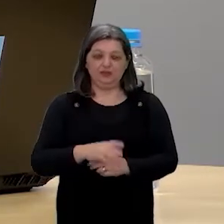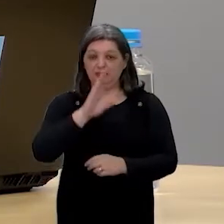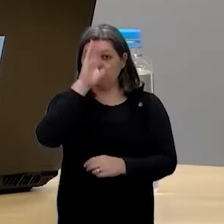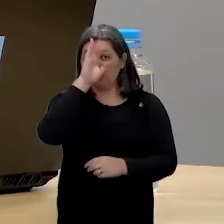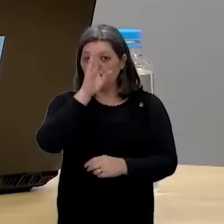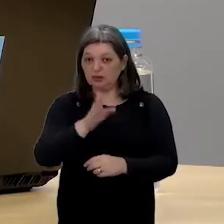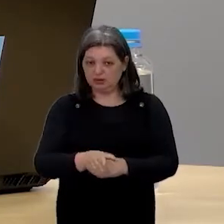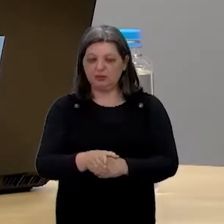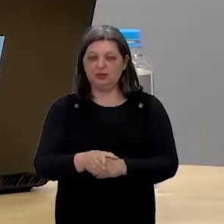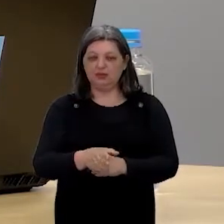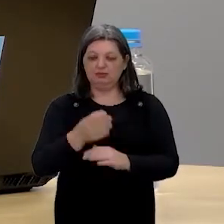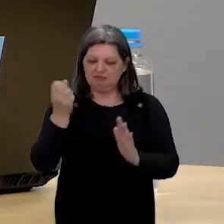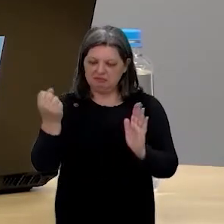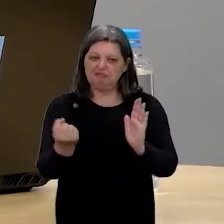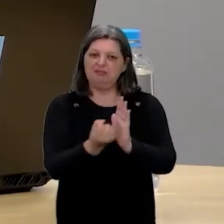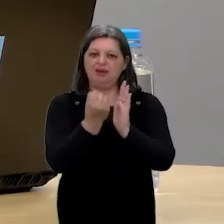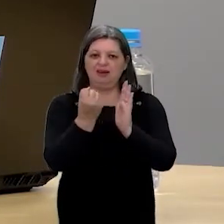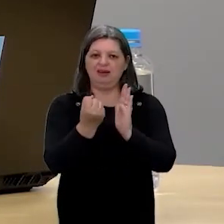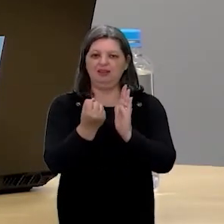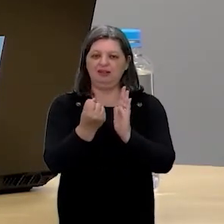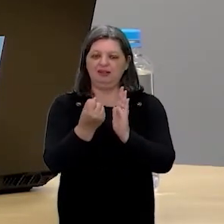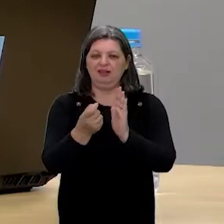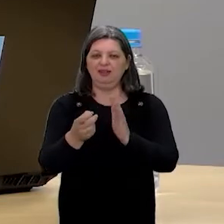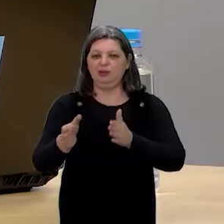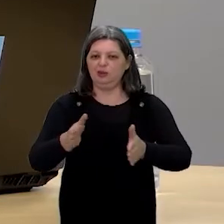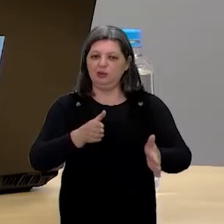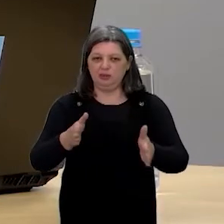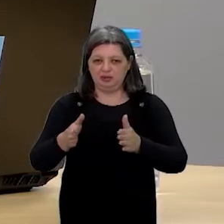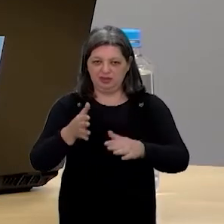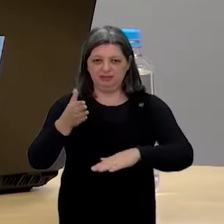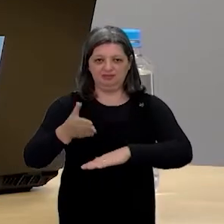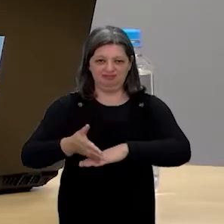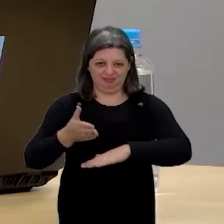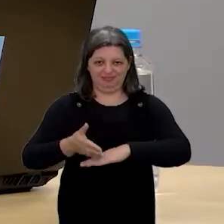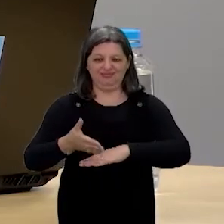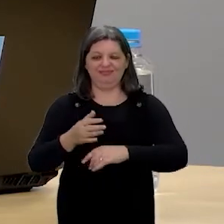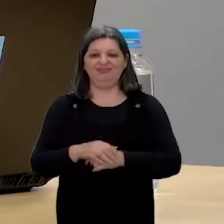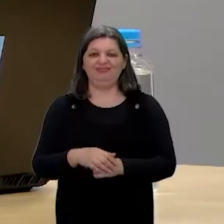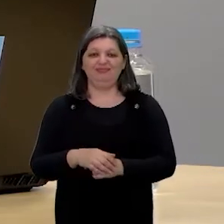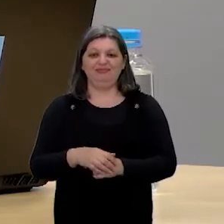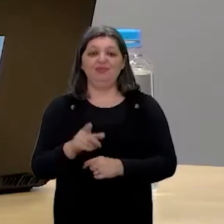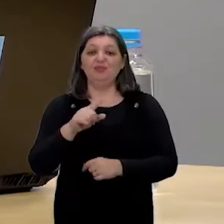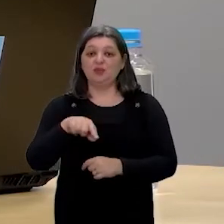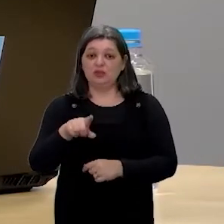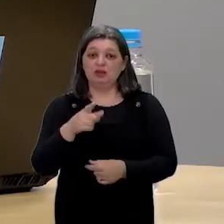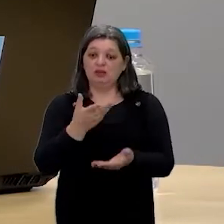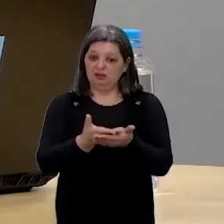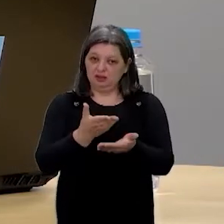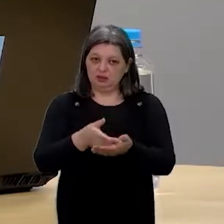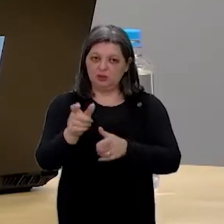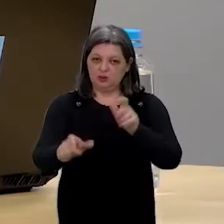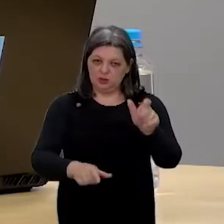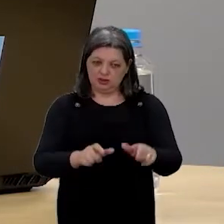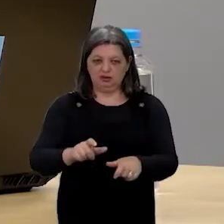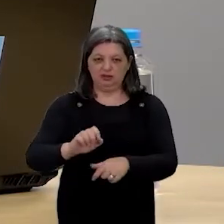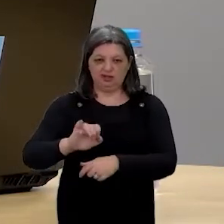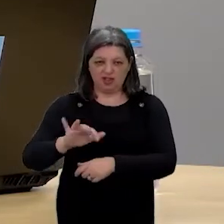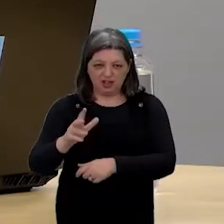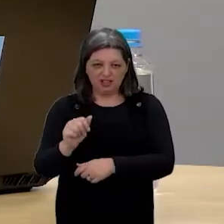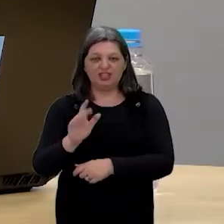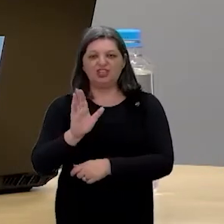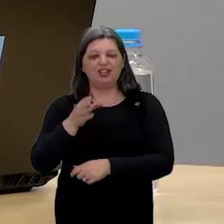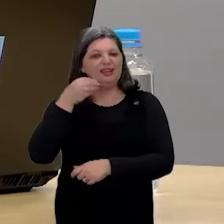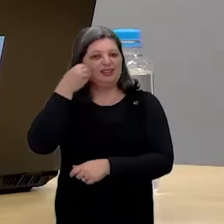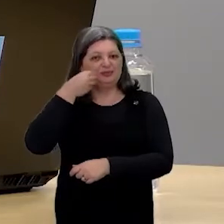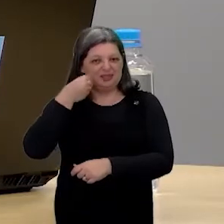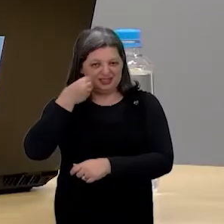principais marcos aí da contemporaneidade, dos dias atuais. Vocês, estudantes da EJA, que já têm mais